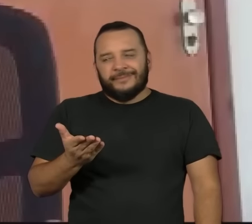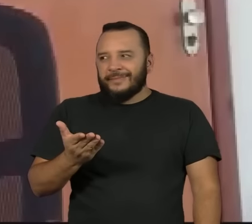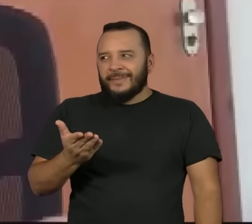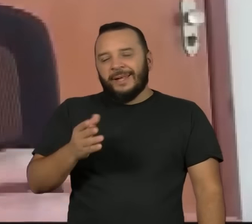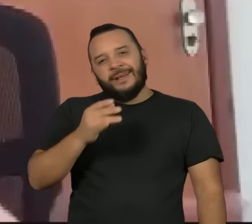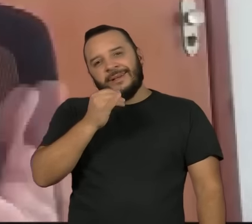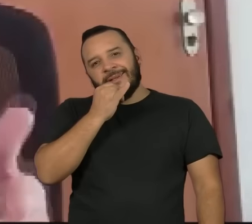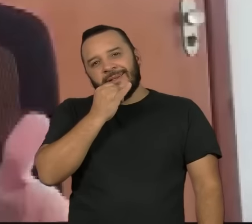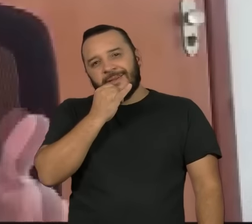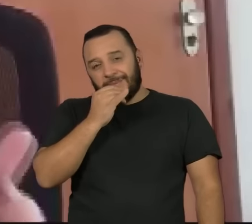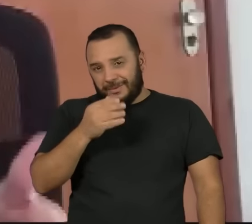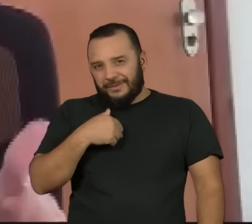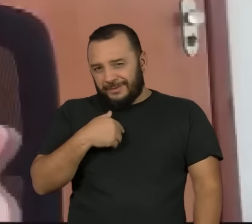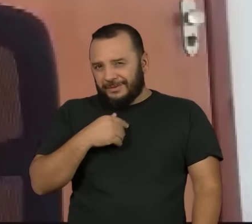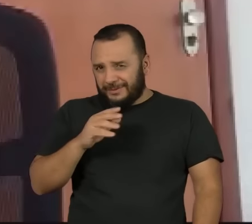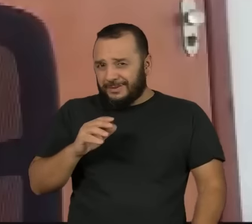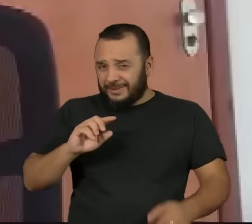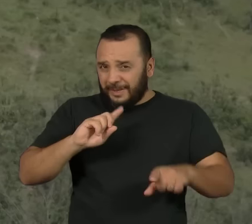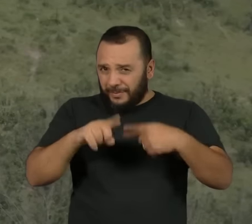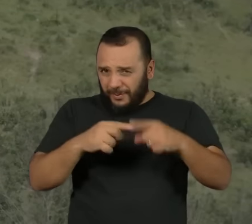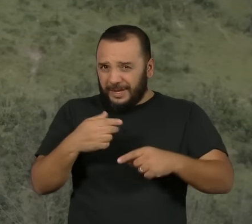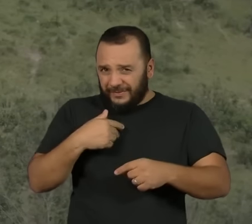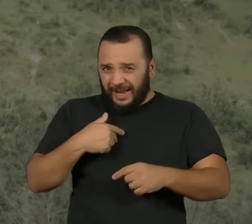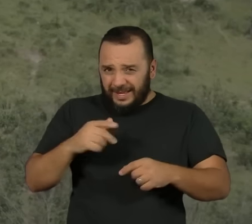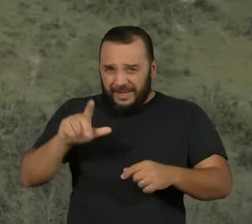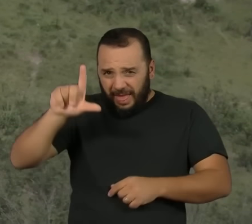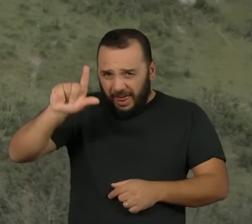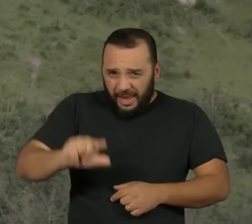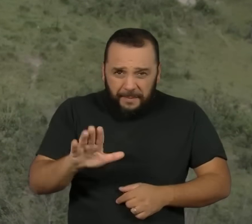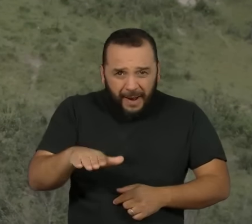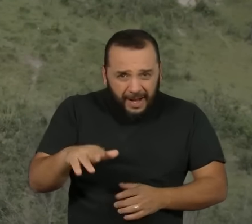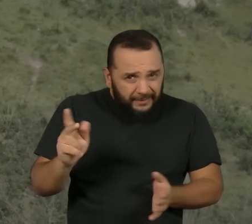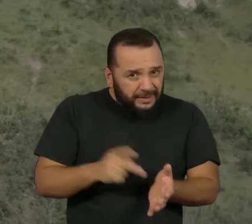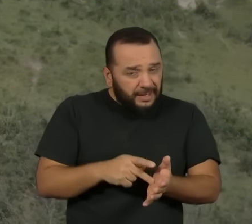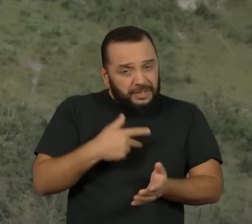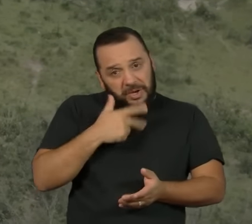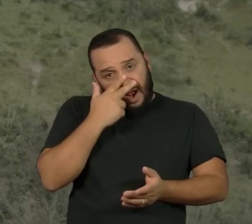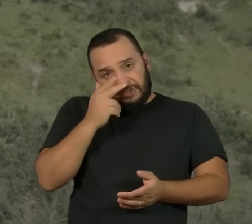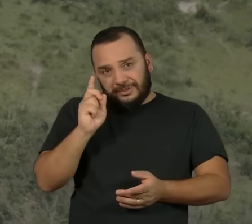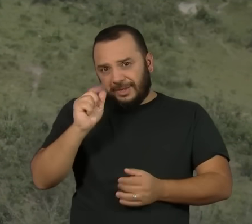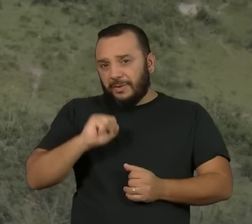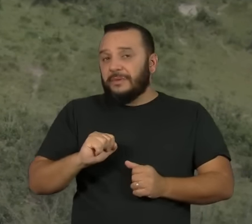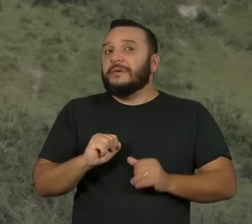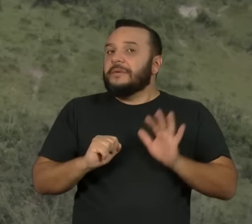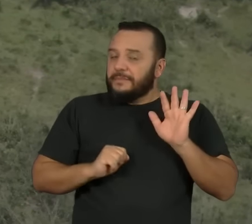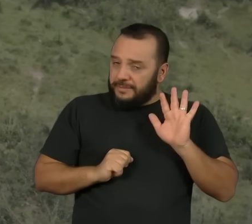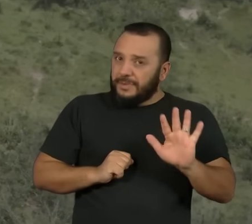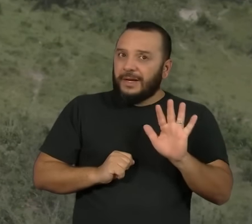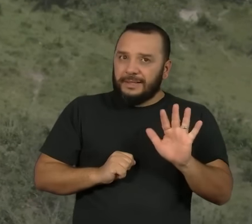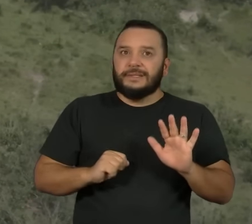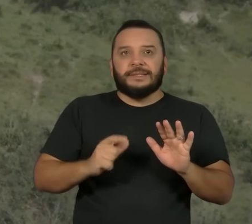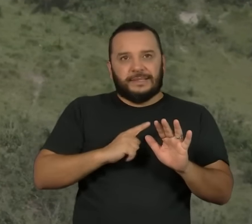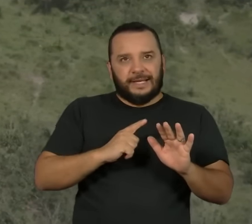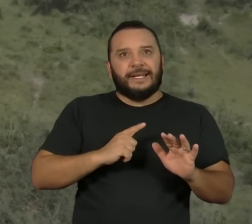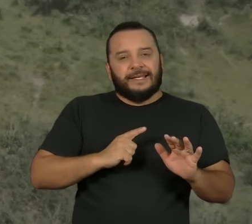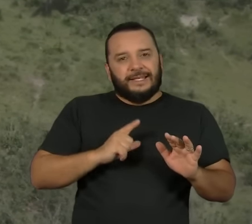elas viram ao final, de fato, redução do preço de consumo. Em termos do setor, sim, acho que aumenta o risco de emissão.